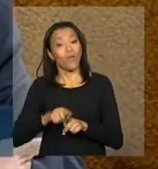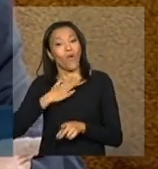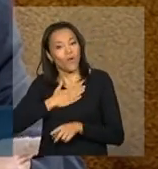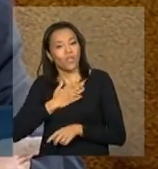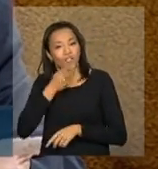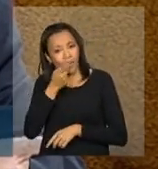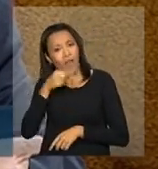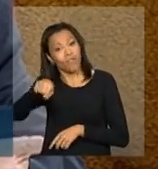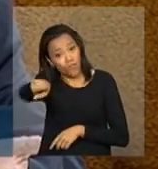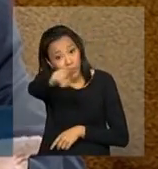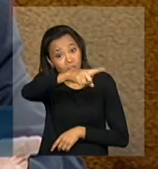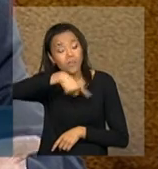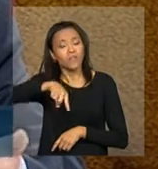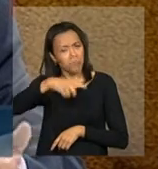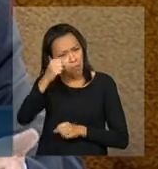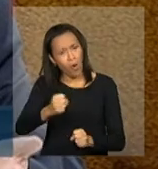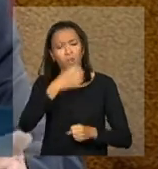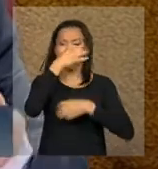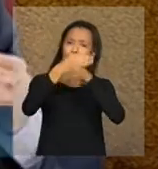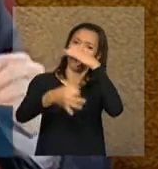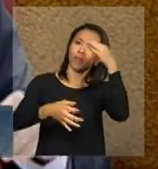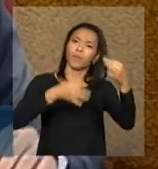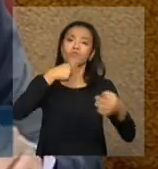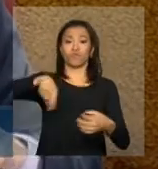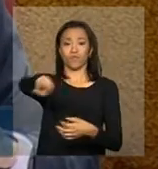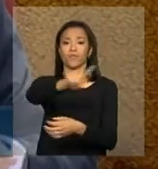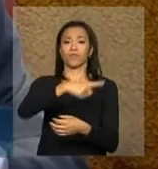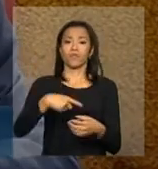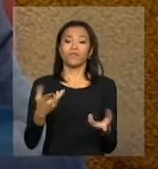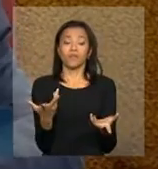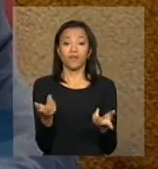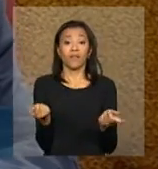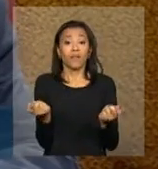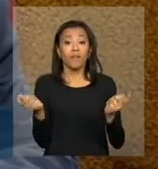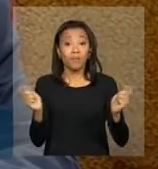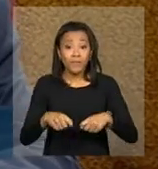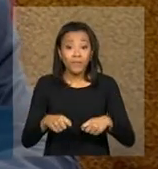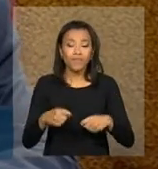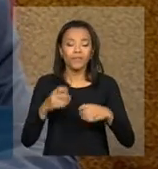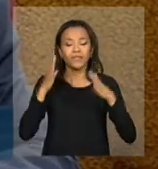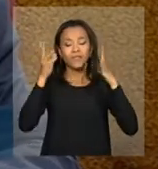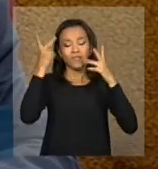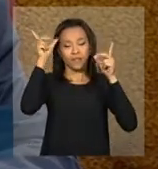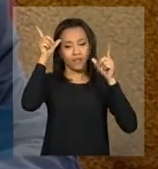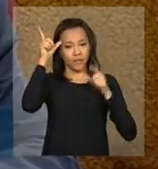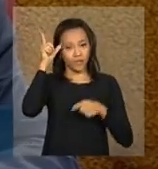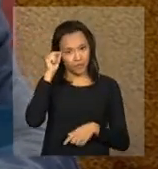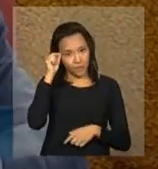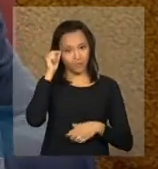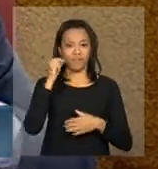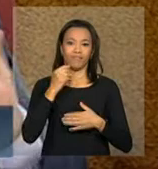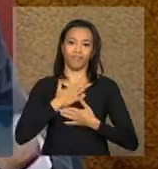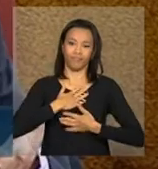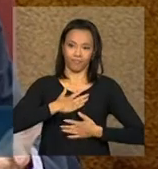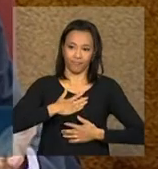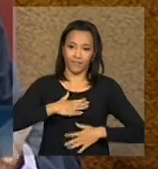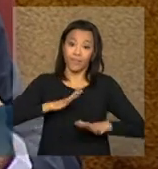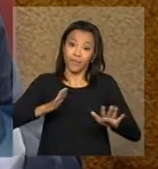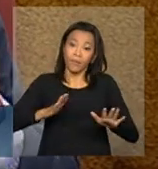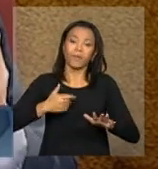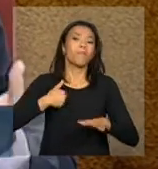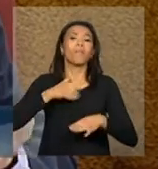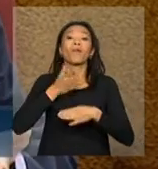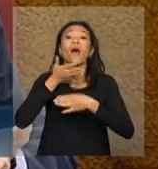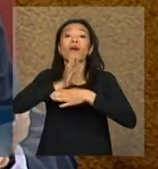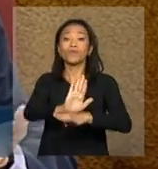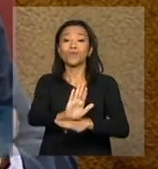quer ouvir as contribuições de vocês e gostaria de que isso acontecesse com a máxima tranquilidade possível. Para ajudar quem não